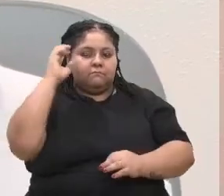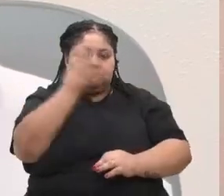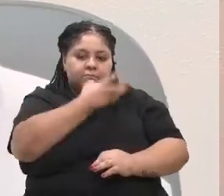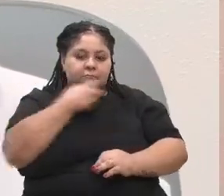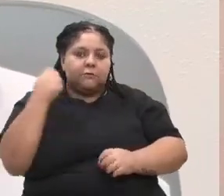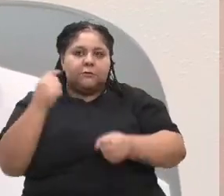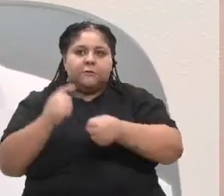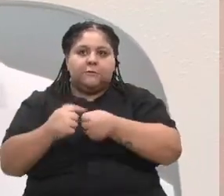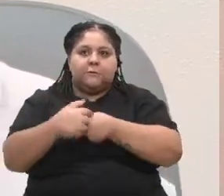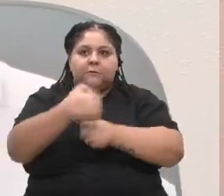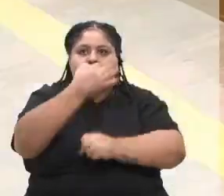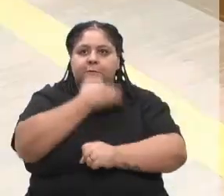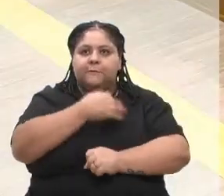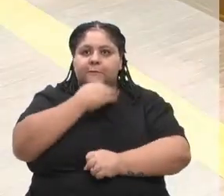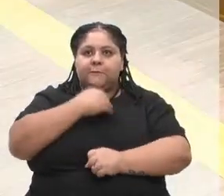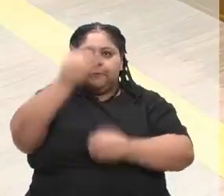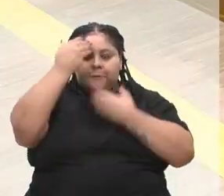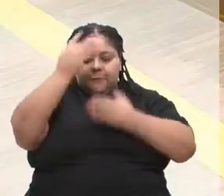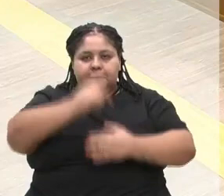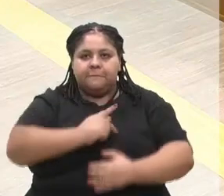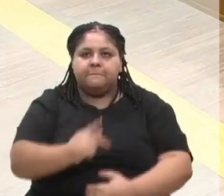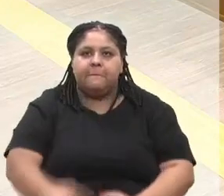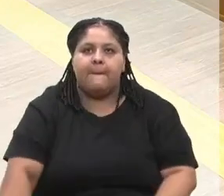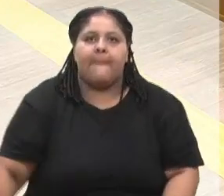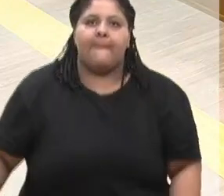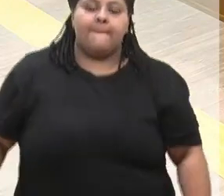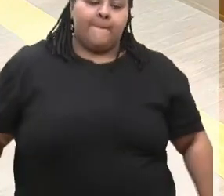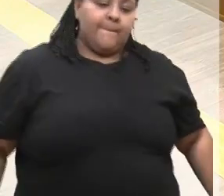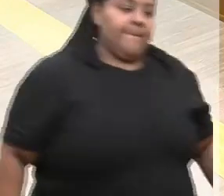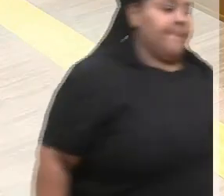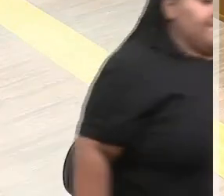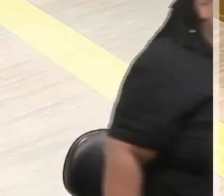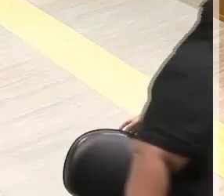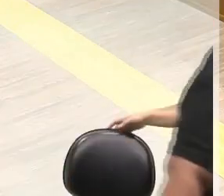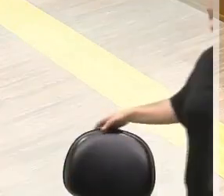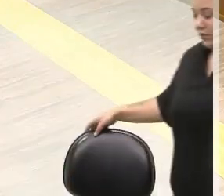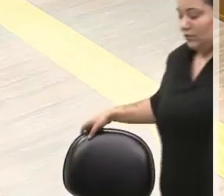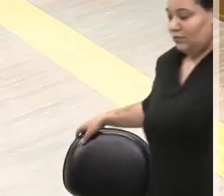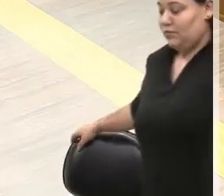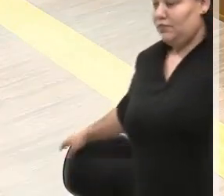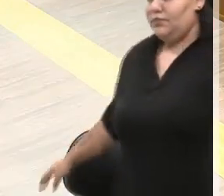cidade de Caxias do Sul. Obrigado, senhora presidente. Com a palavra em discussão, o vereador Adriano Bressan.